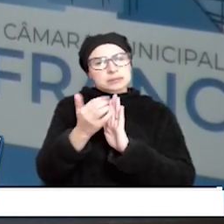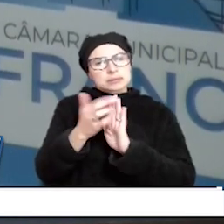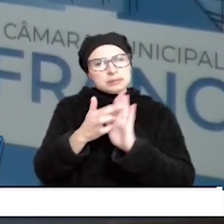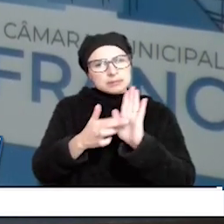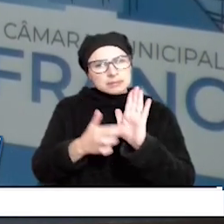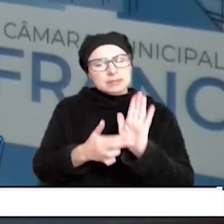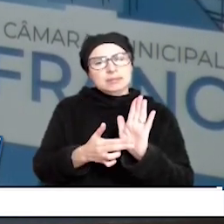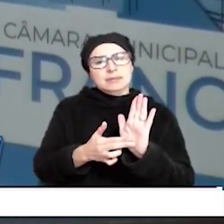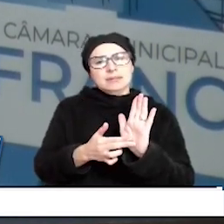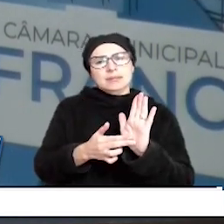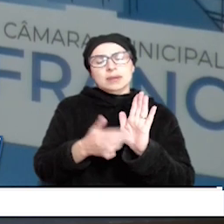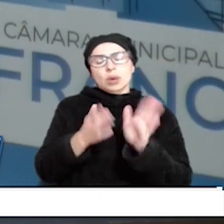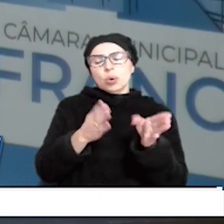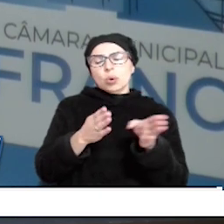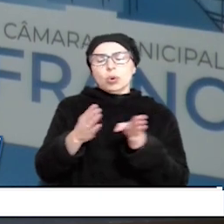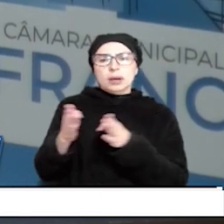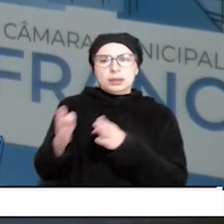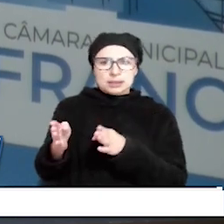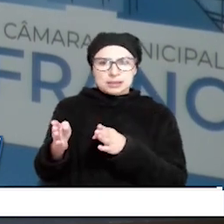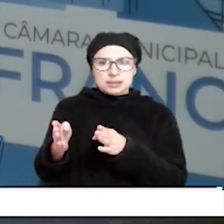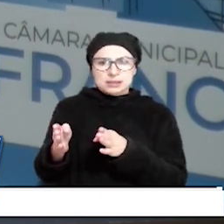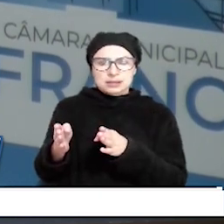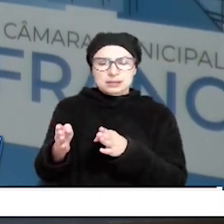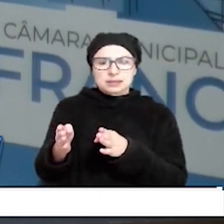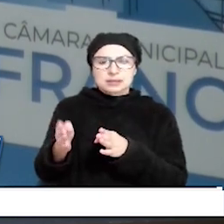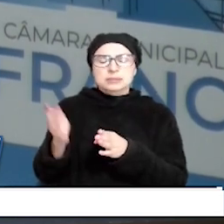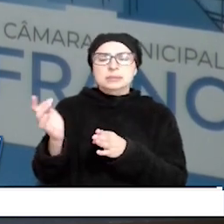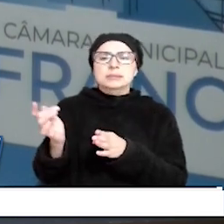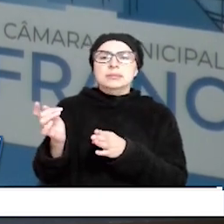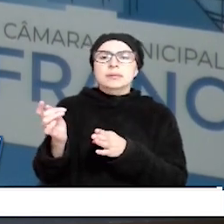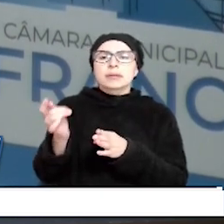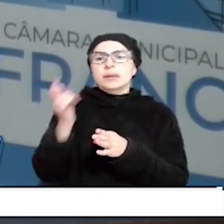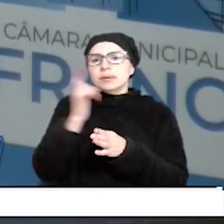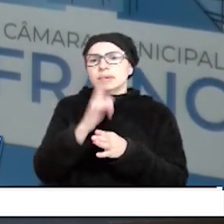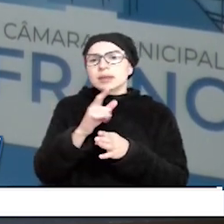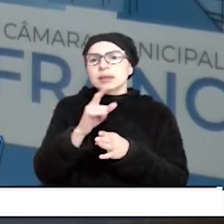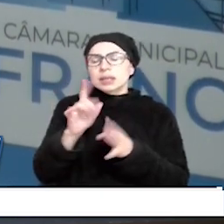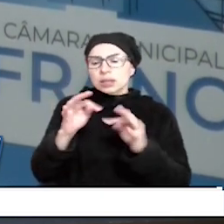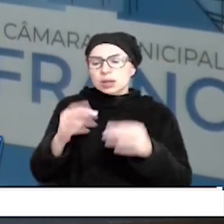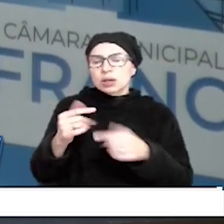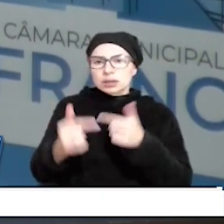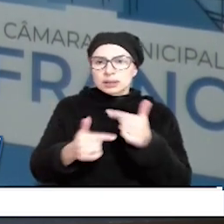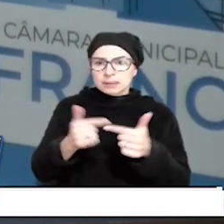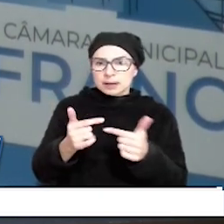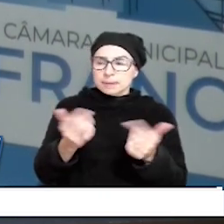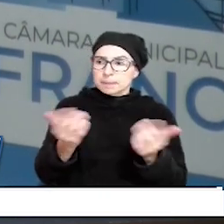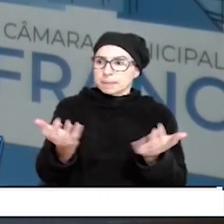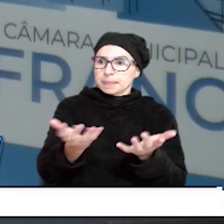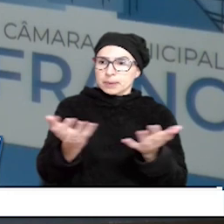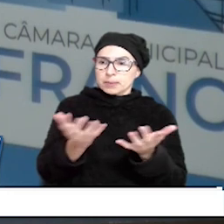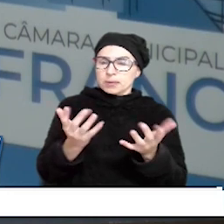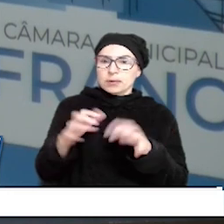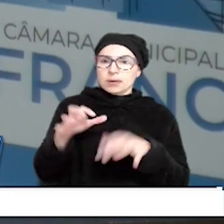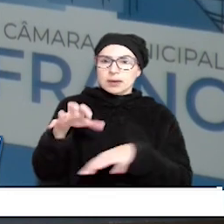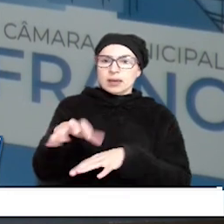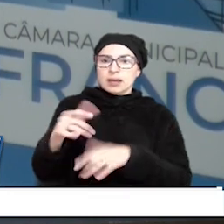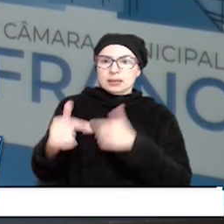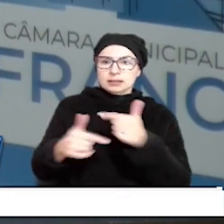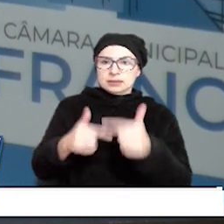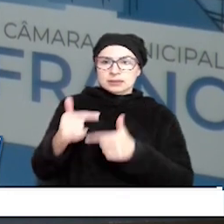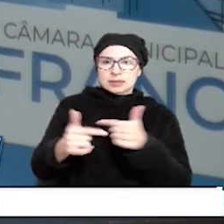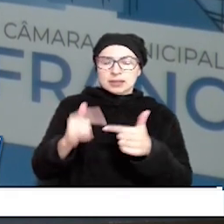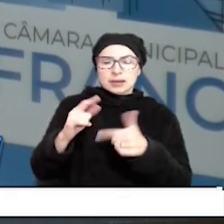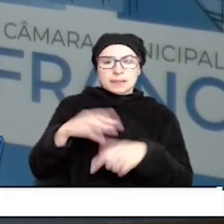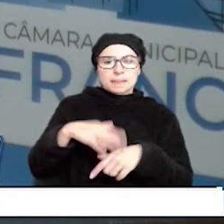forma organizada, para que esse serviço, hoje o setor de serviços é o que